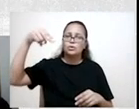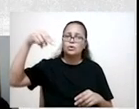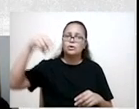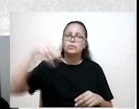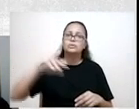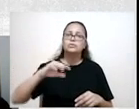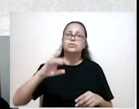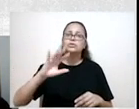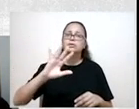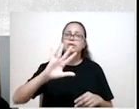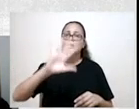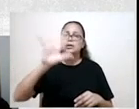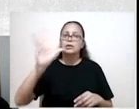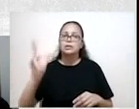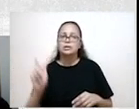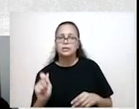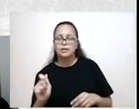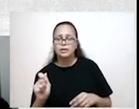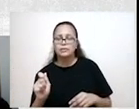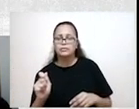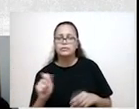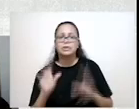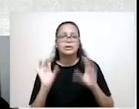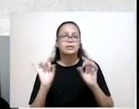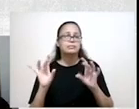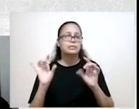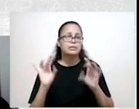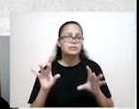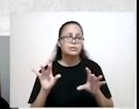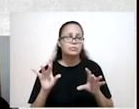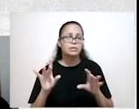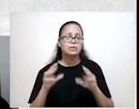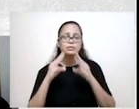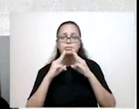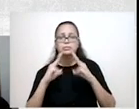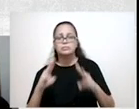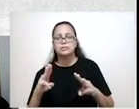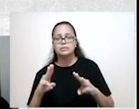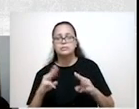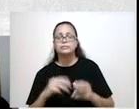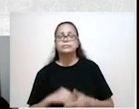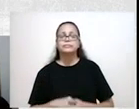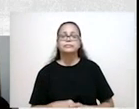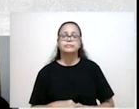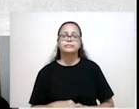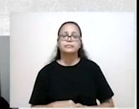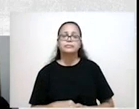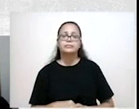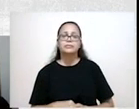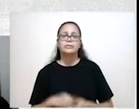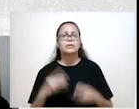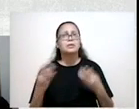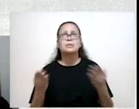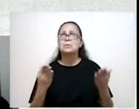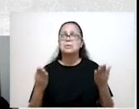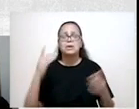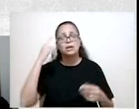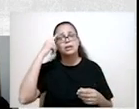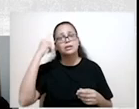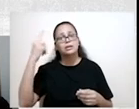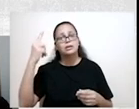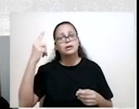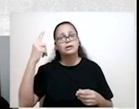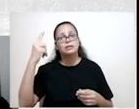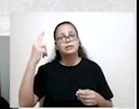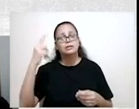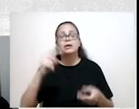divisão criada especialmente para uma missão, o Africa Corps. Qual que era a ideia, pessoal? A ideia